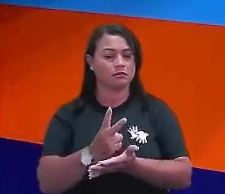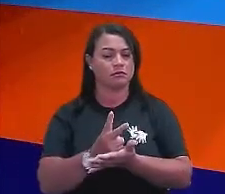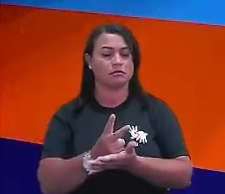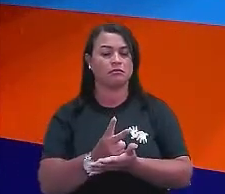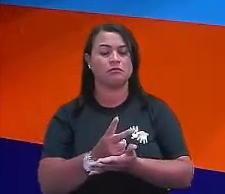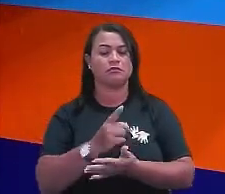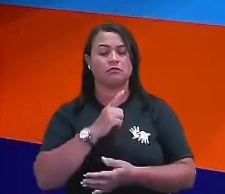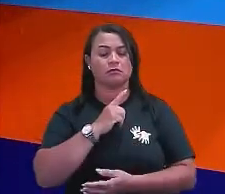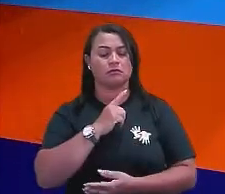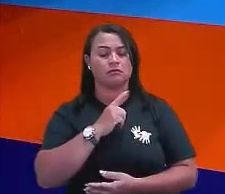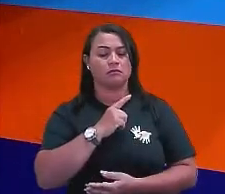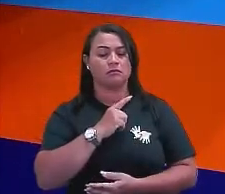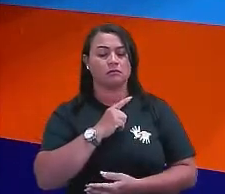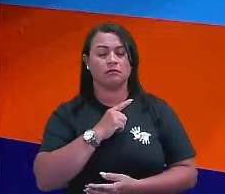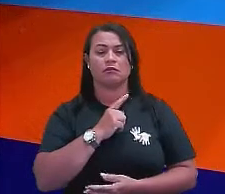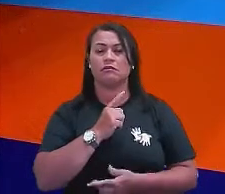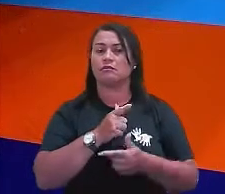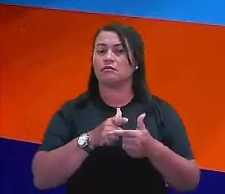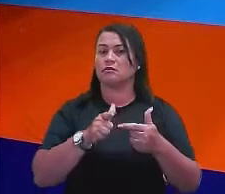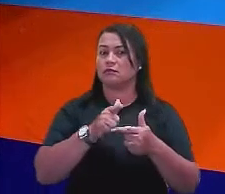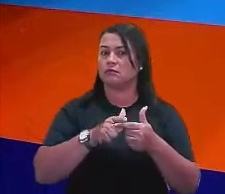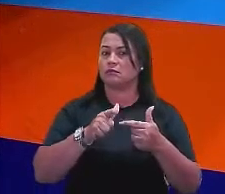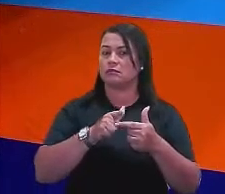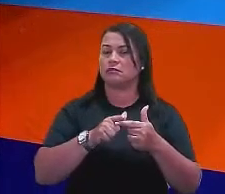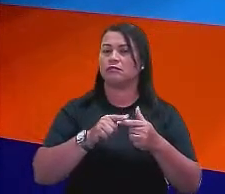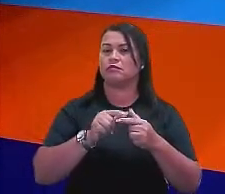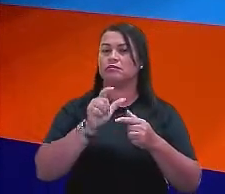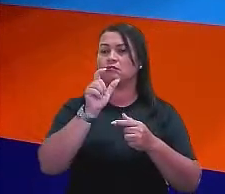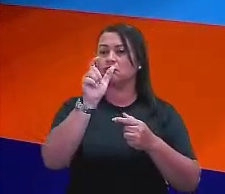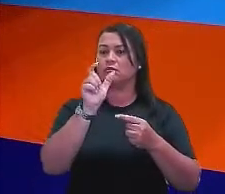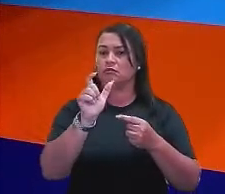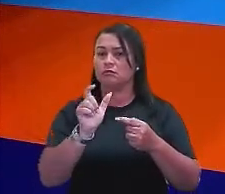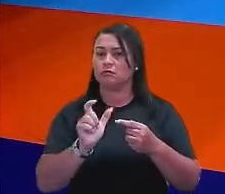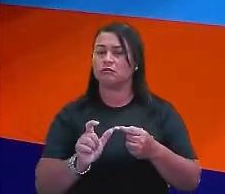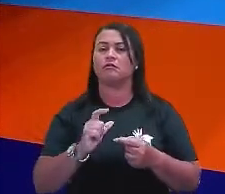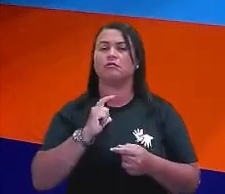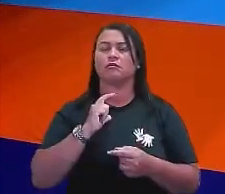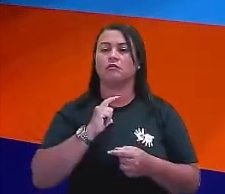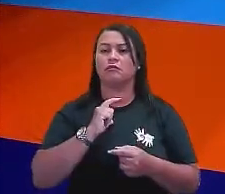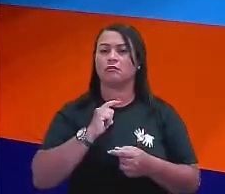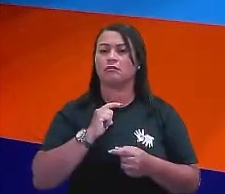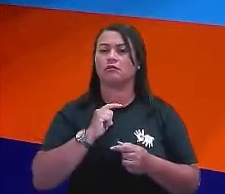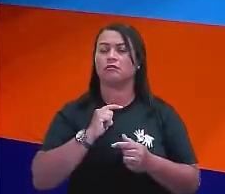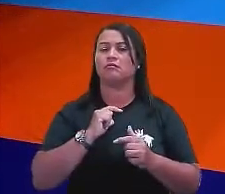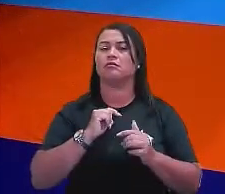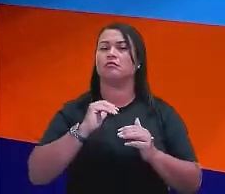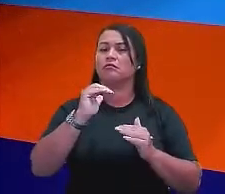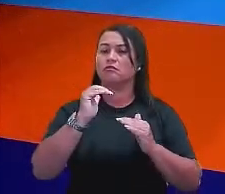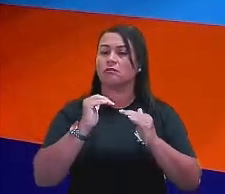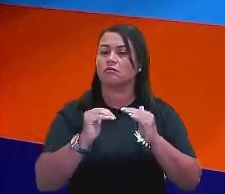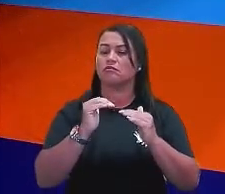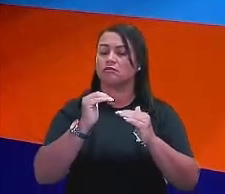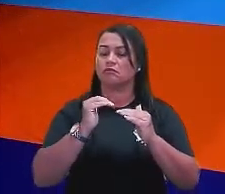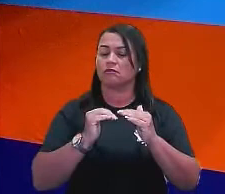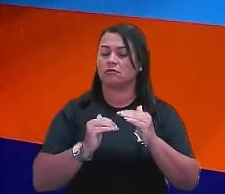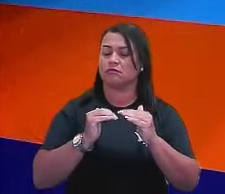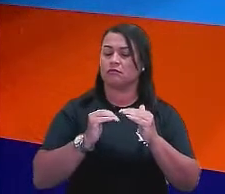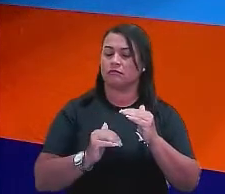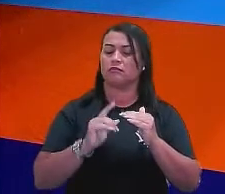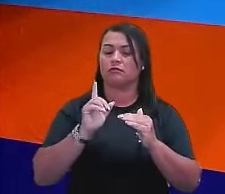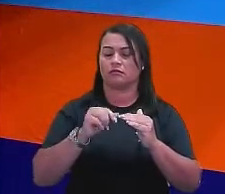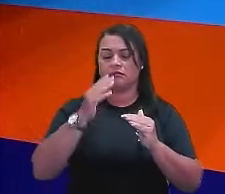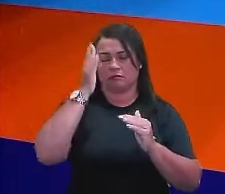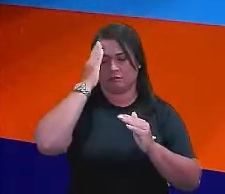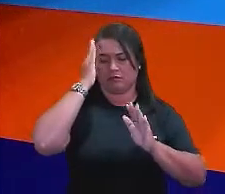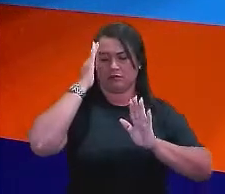minha continha ou o meu probleminha te der uma ideia de que sempre vai baixar um número, então eu já sei que é uma continha